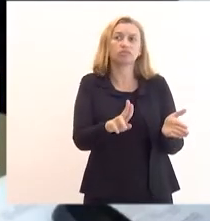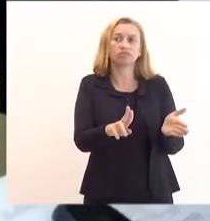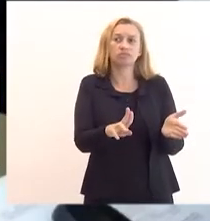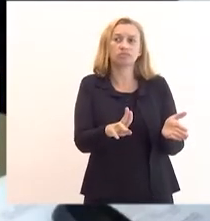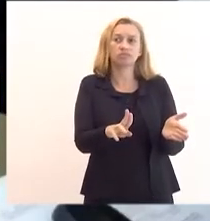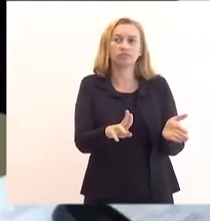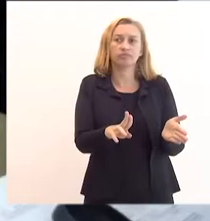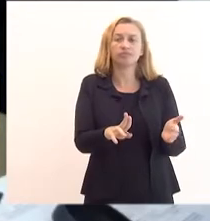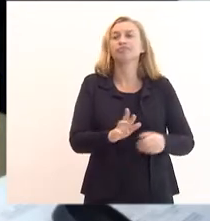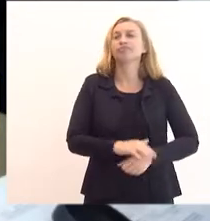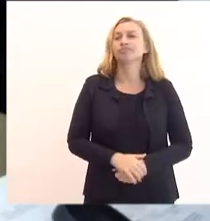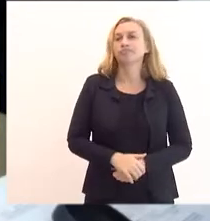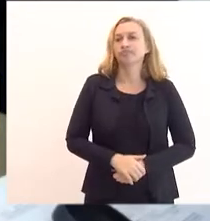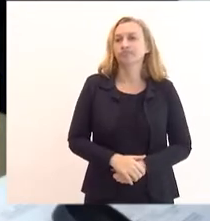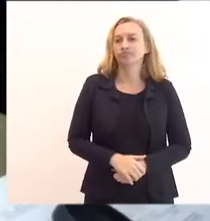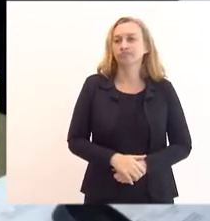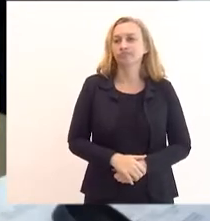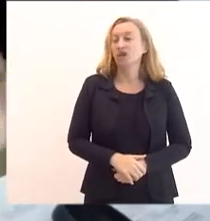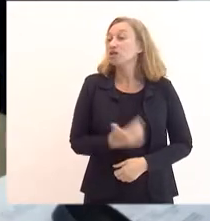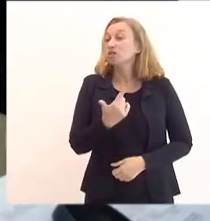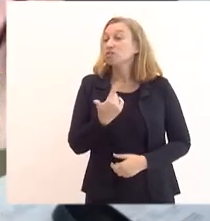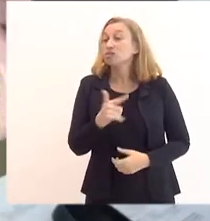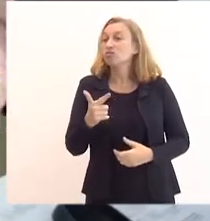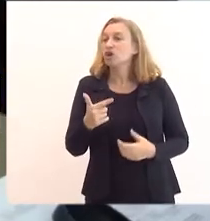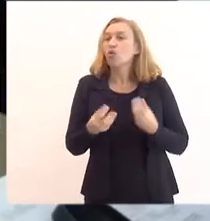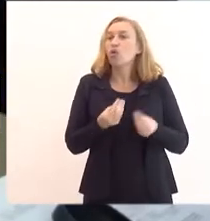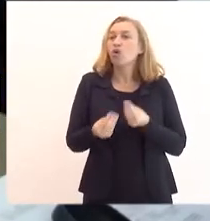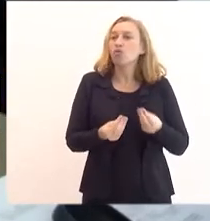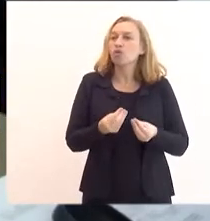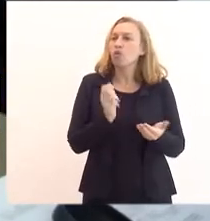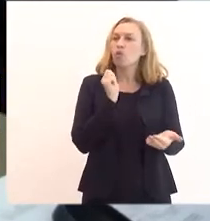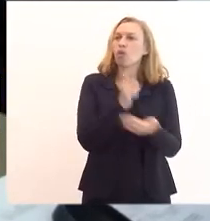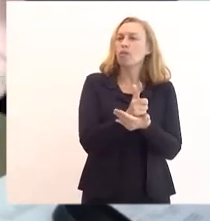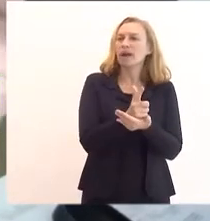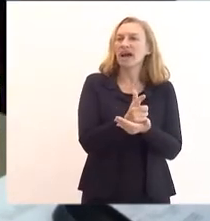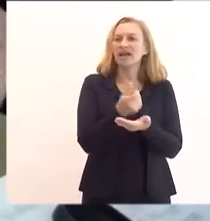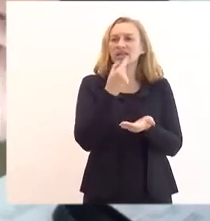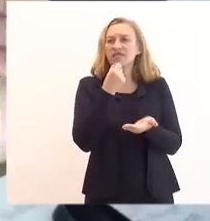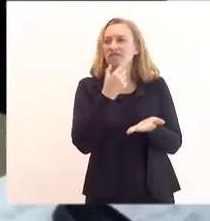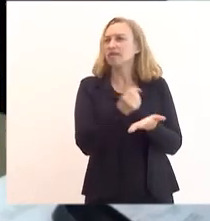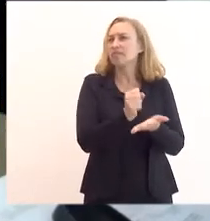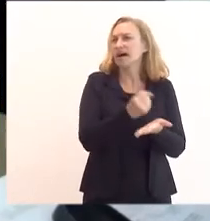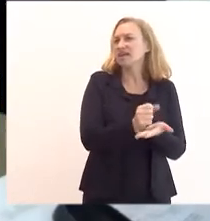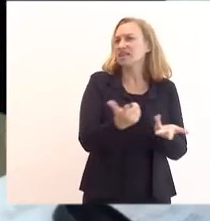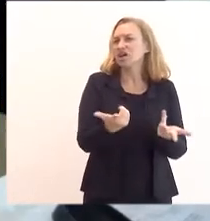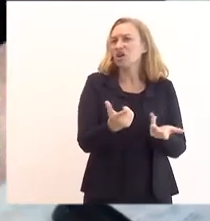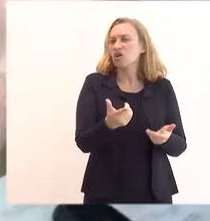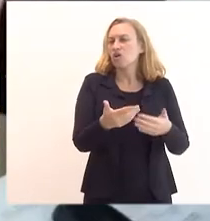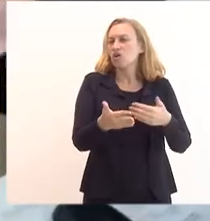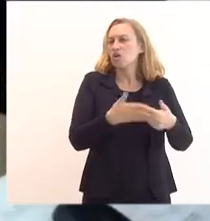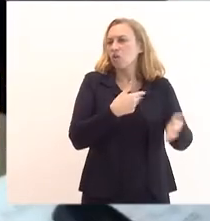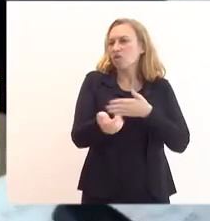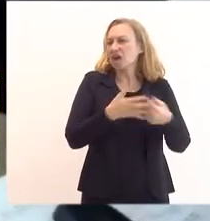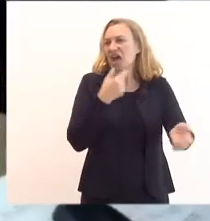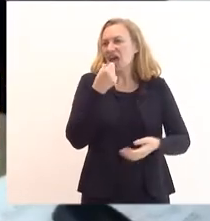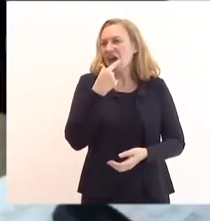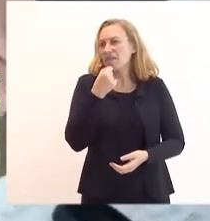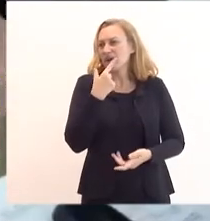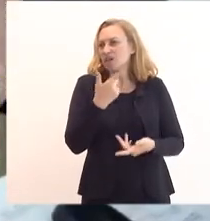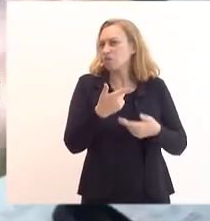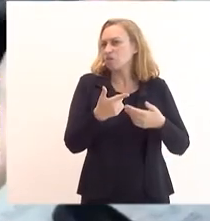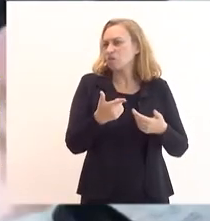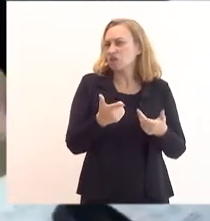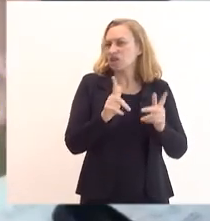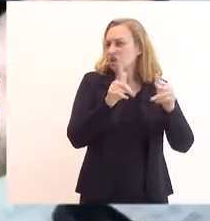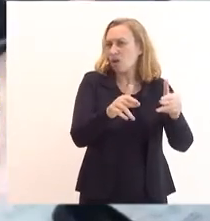de prescrição médica formal. Então, não há possibilidade de automedicação, como a gente vai na farmácia comprar um remédio qualquer, assim, alguma coisa,